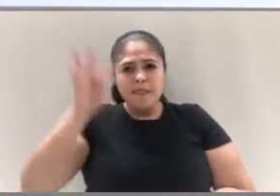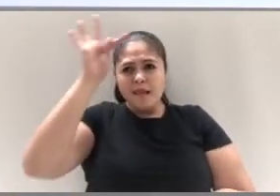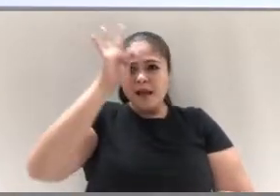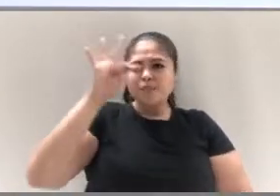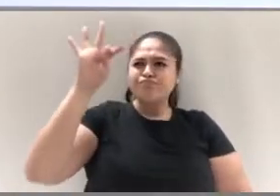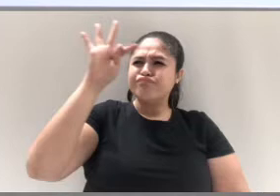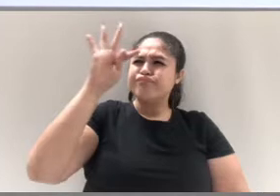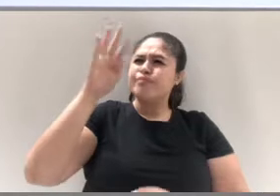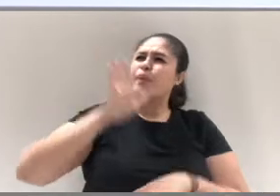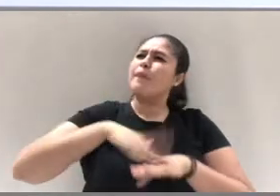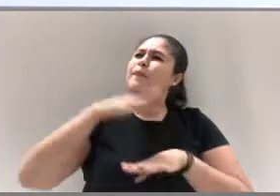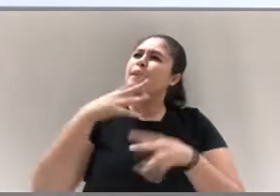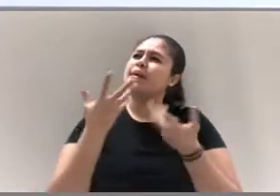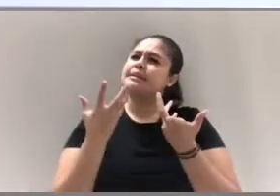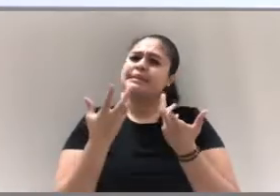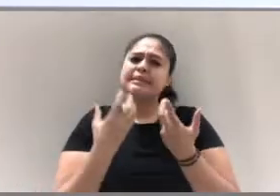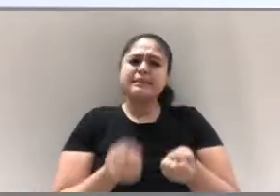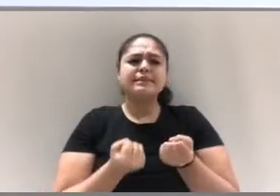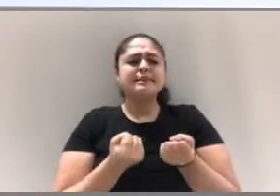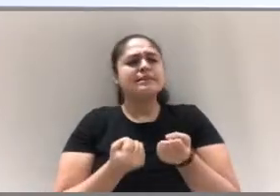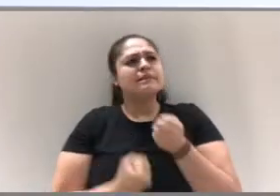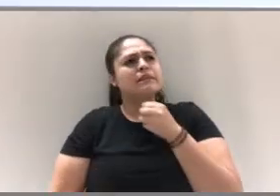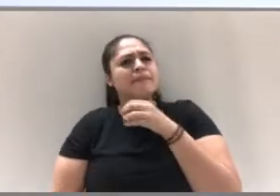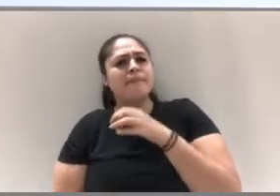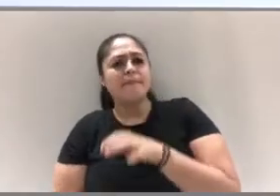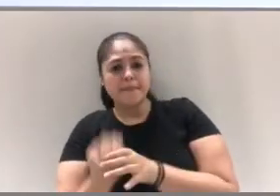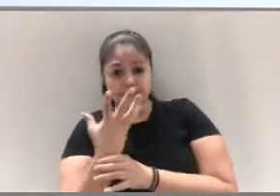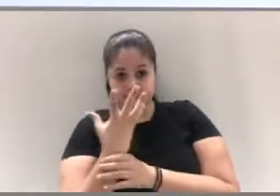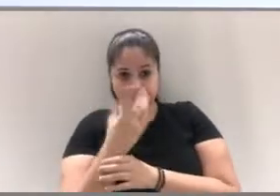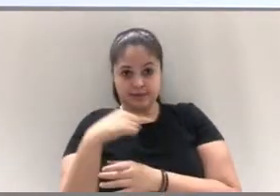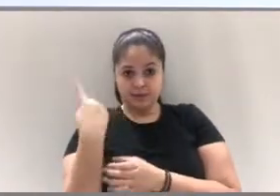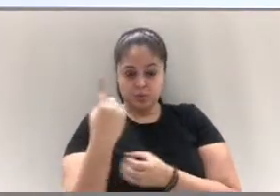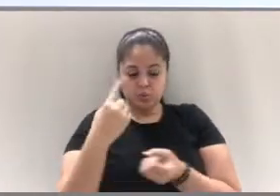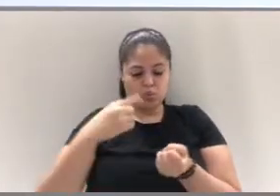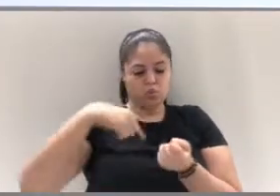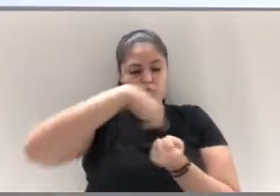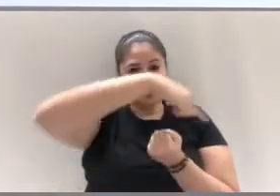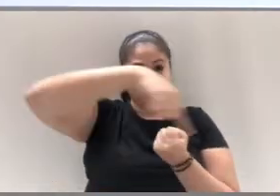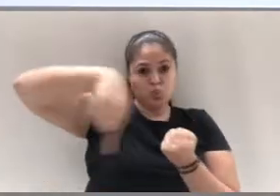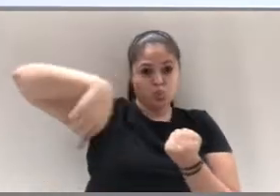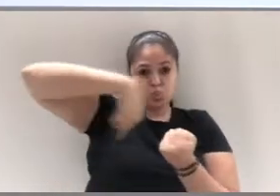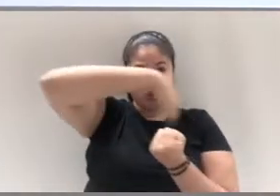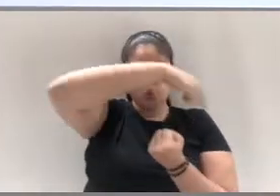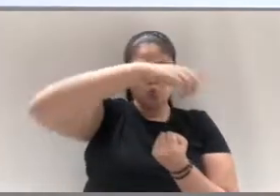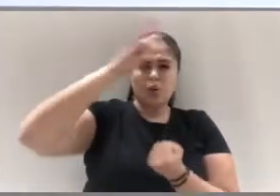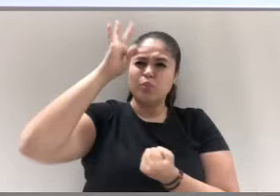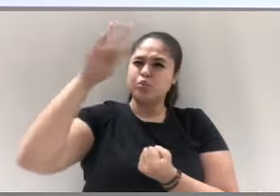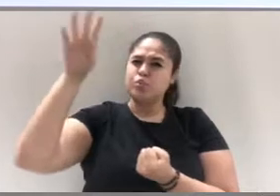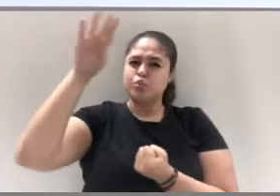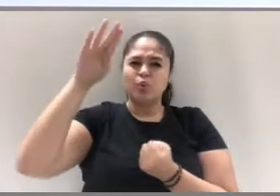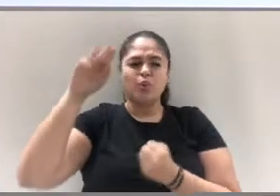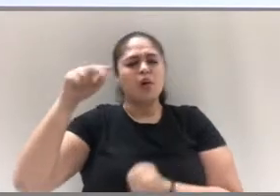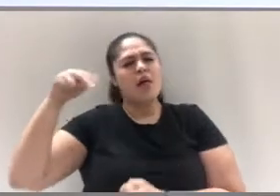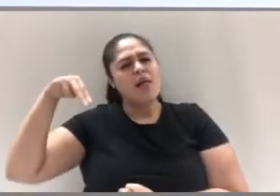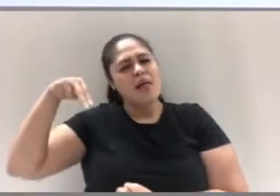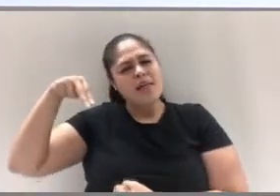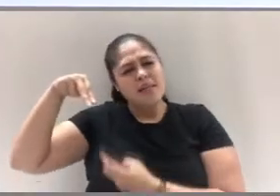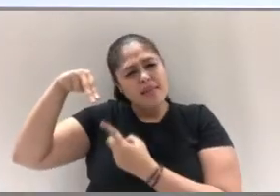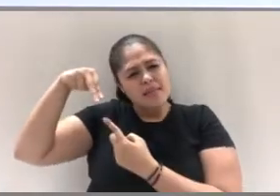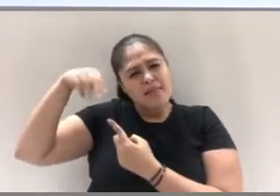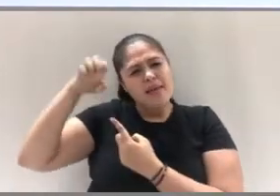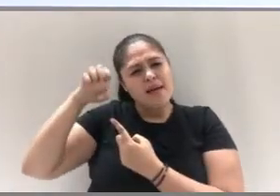A teoria mais aceita para a formação do nosso Sistema Solar é a teoria da nebulosa.